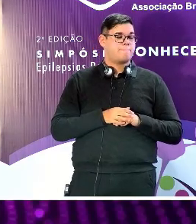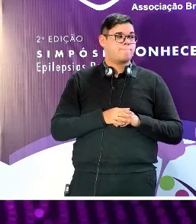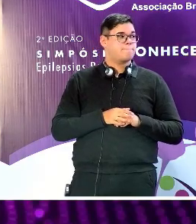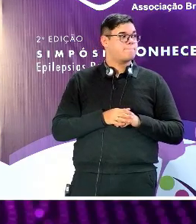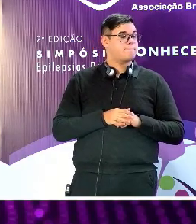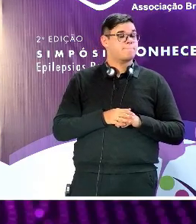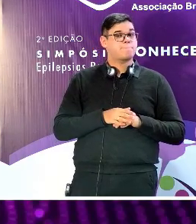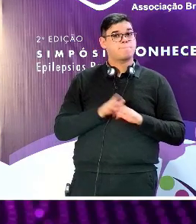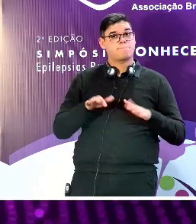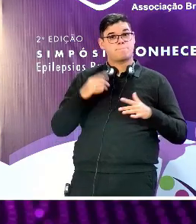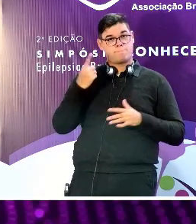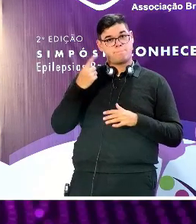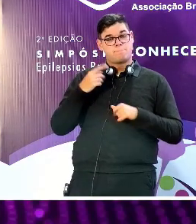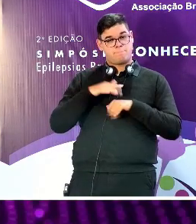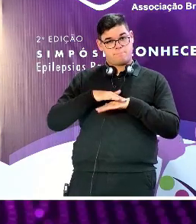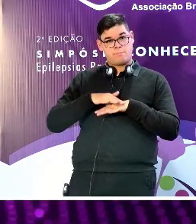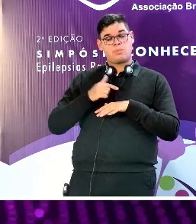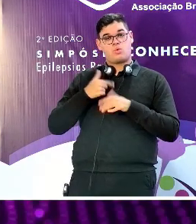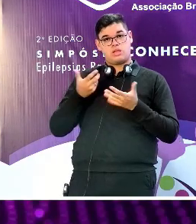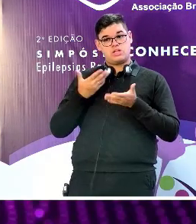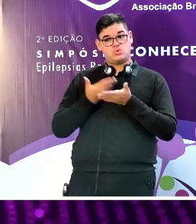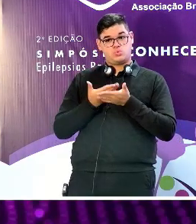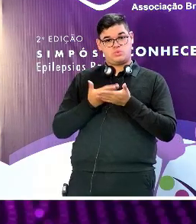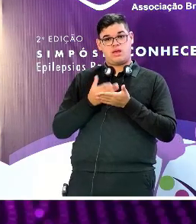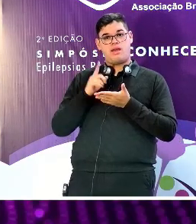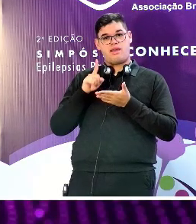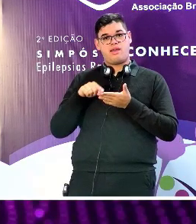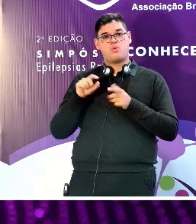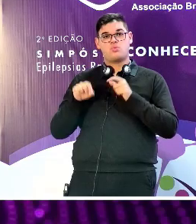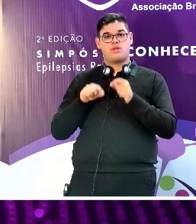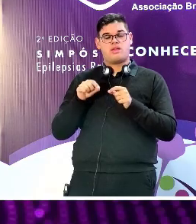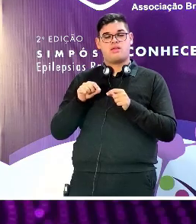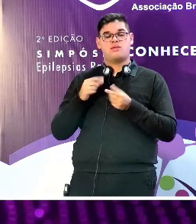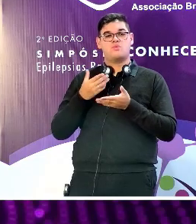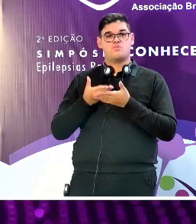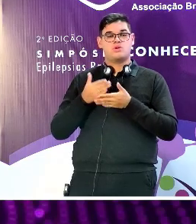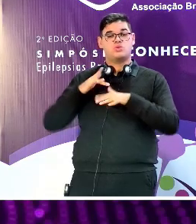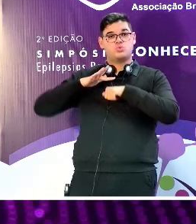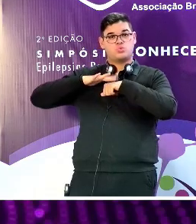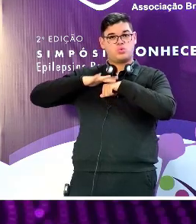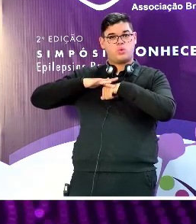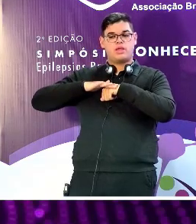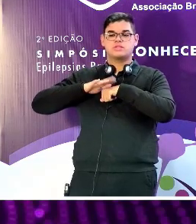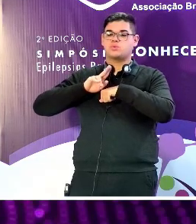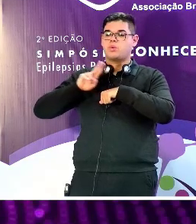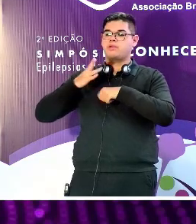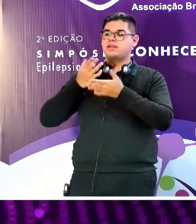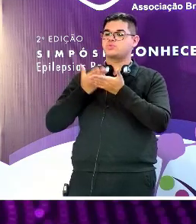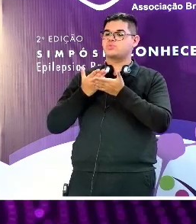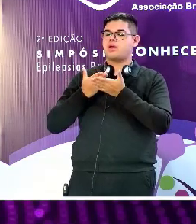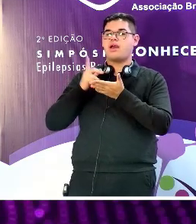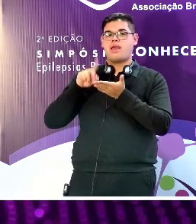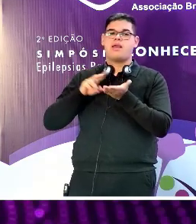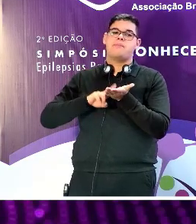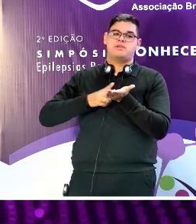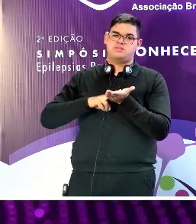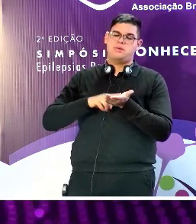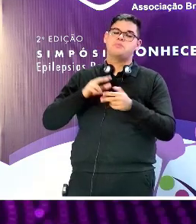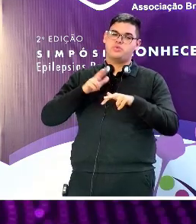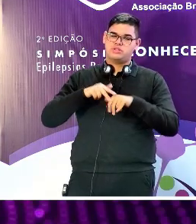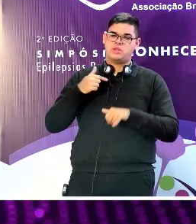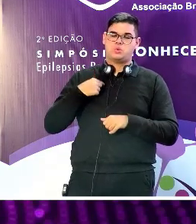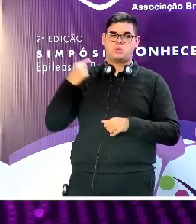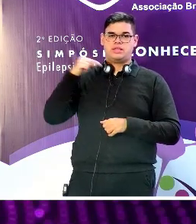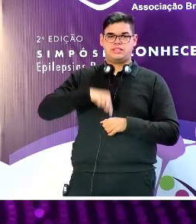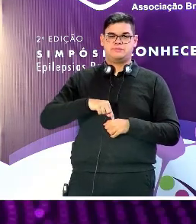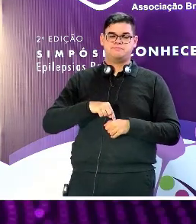queria estudar é a epilepsia refratária de difícil tratamento. E acho que é por isso que eu estou aqui, né?